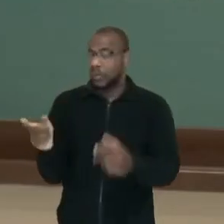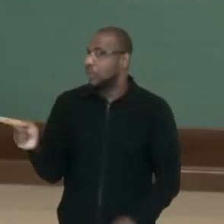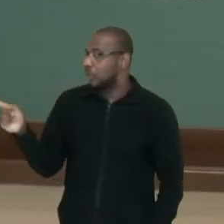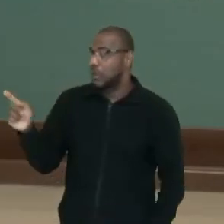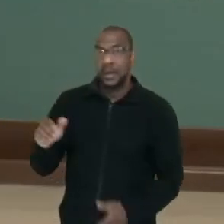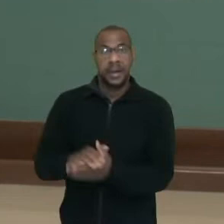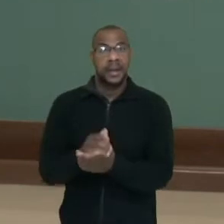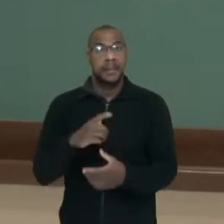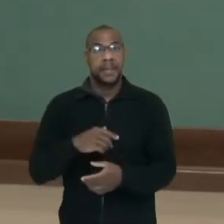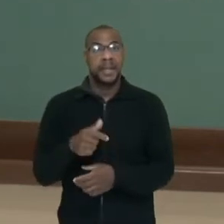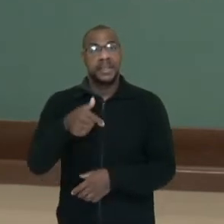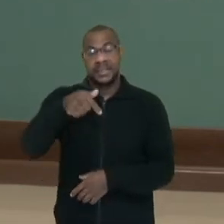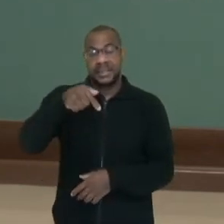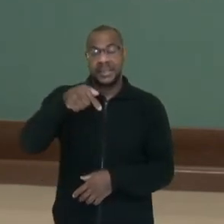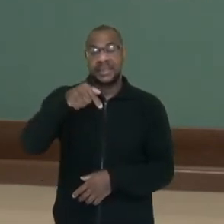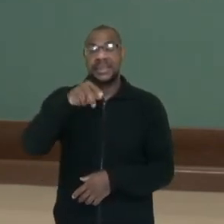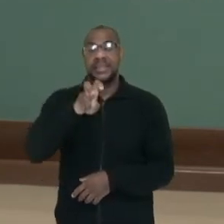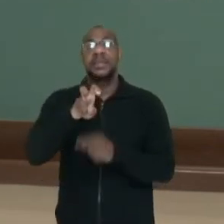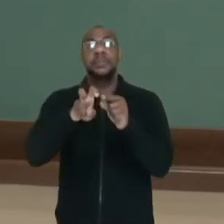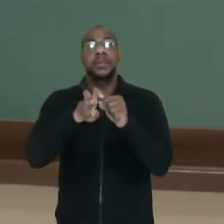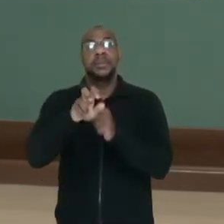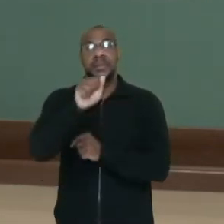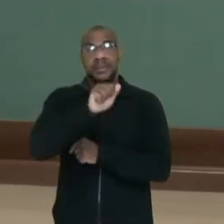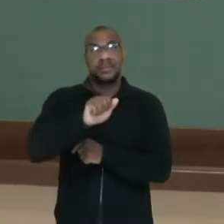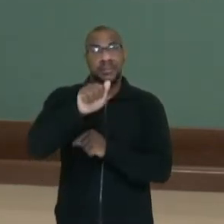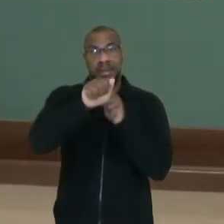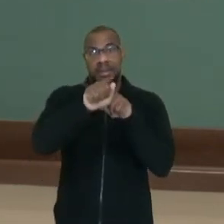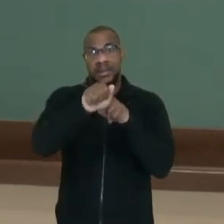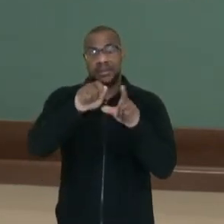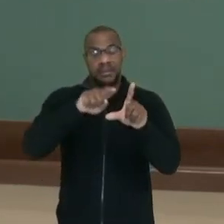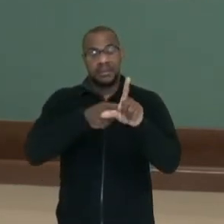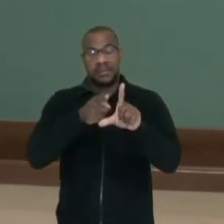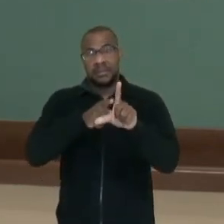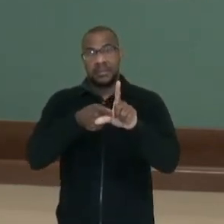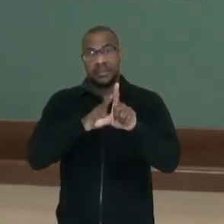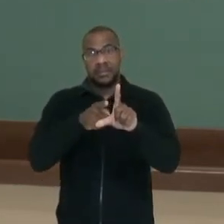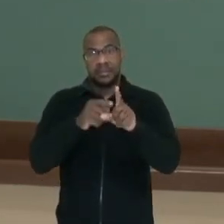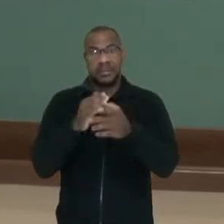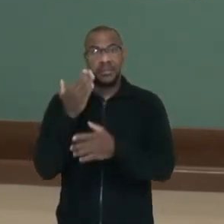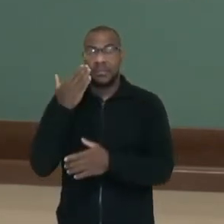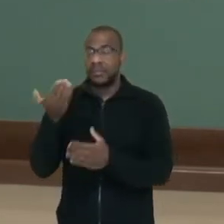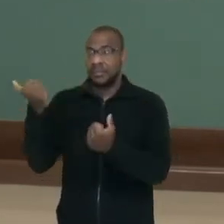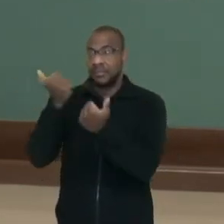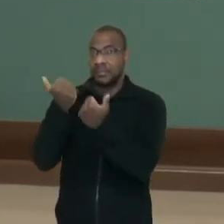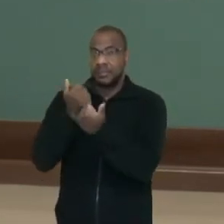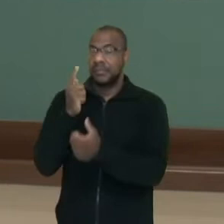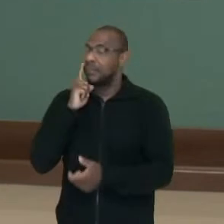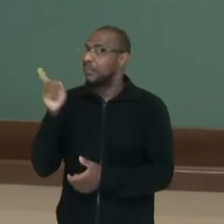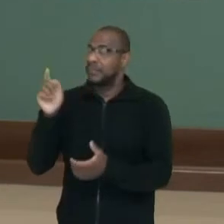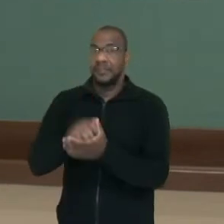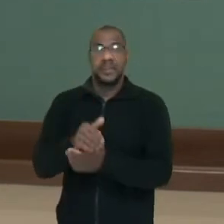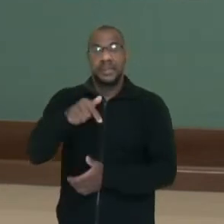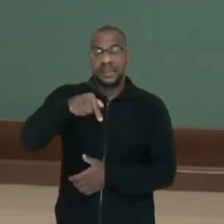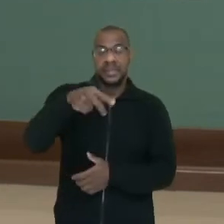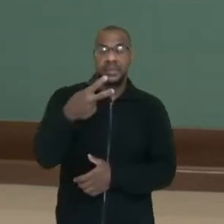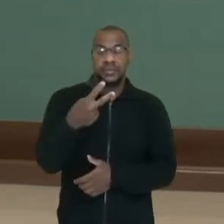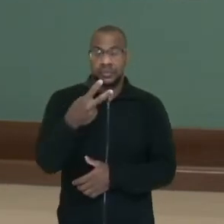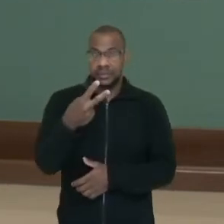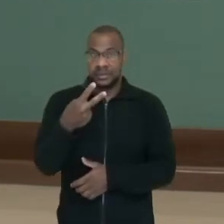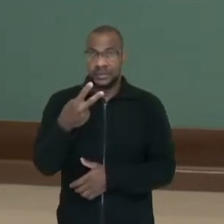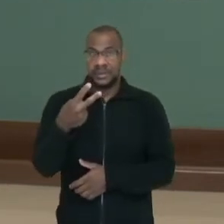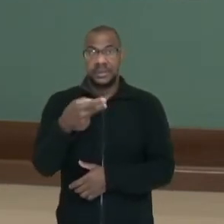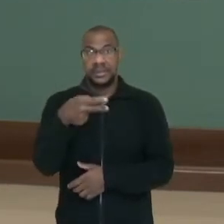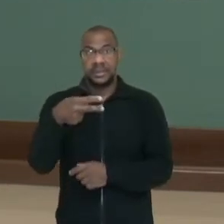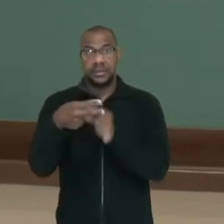que o 72 agora eu vou substituir no lugar do ângulo central. Então vai ficar aqui, 72 graus igual